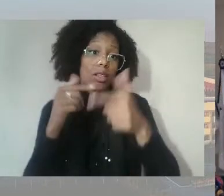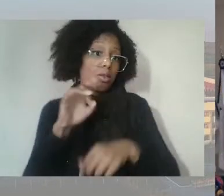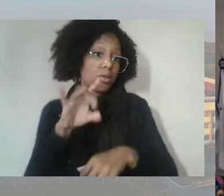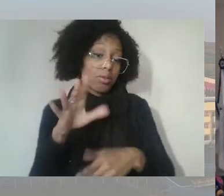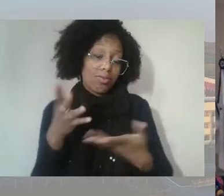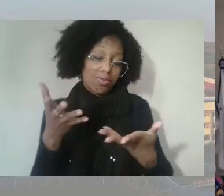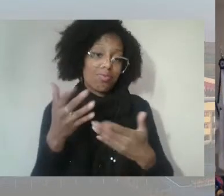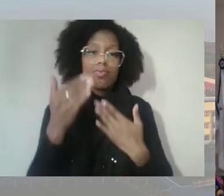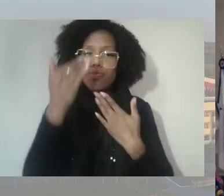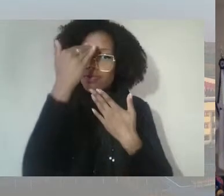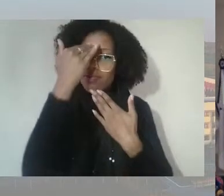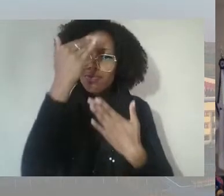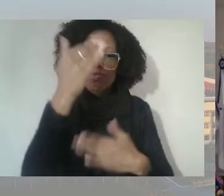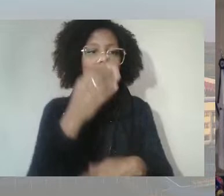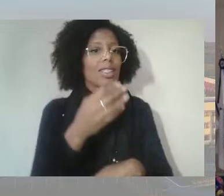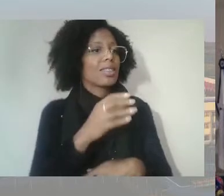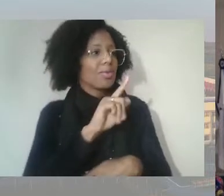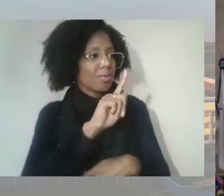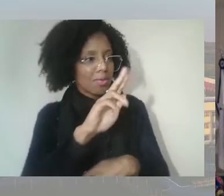Obrigado, Guilherme.